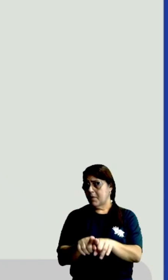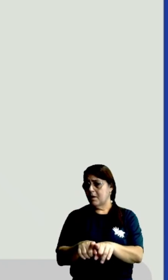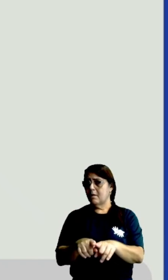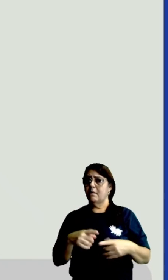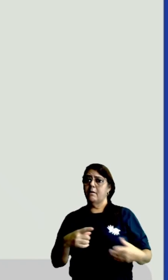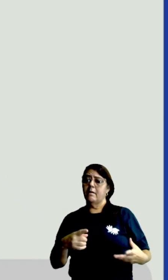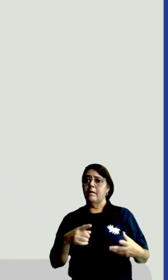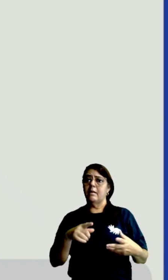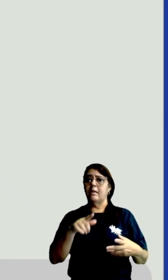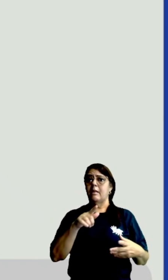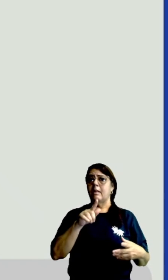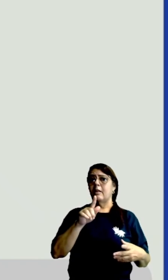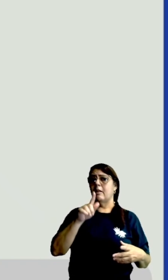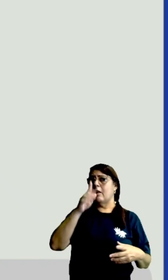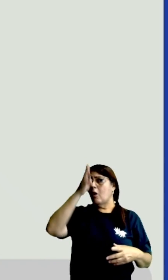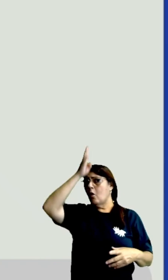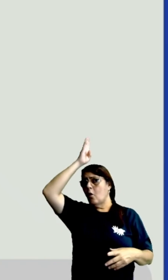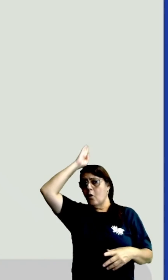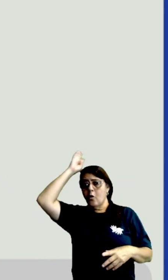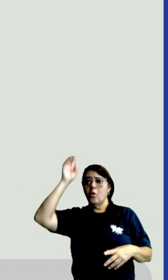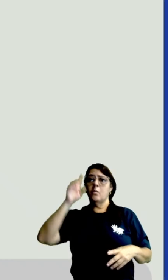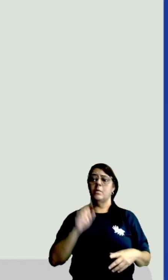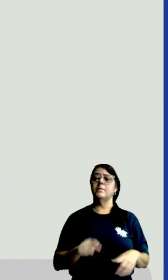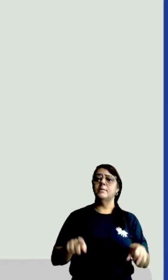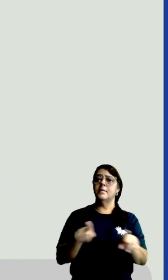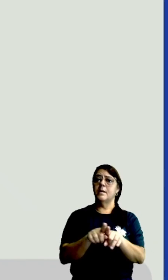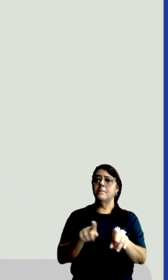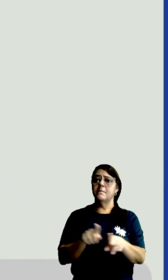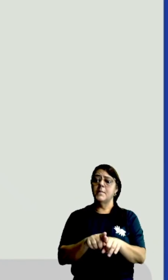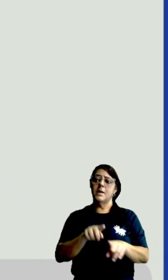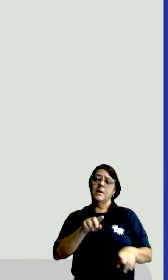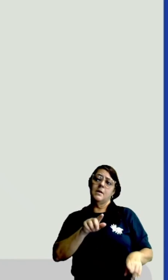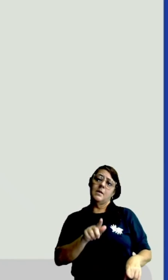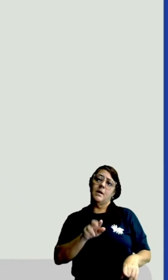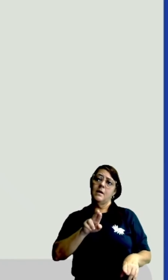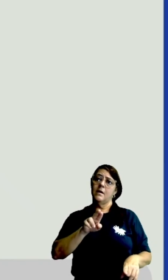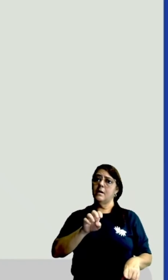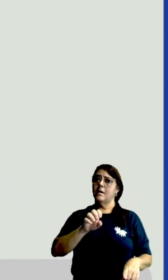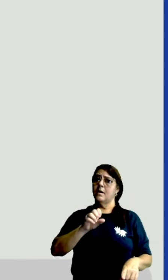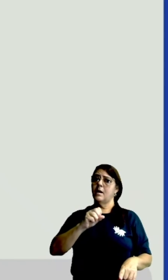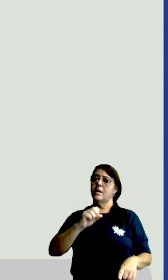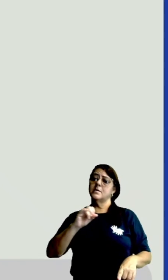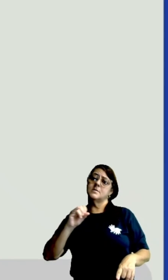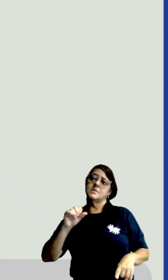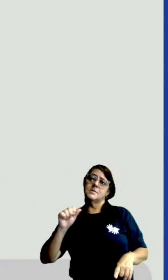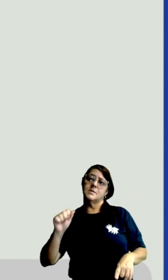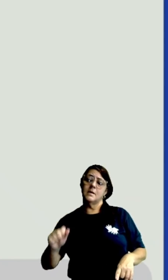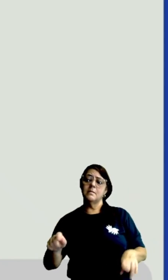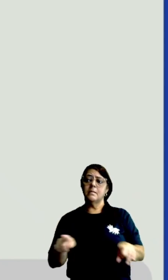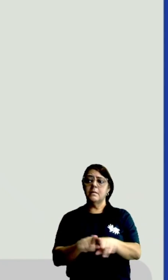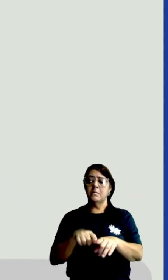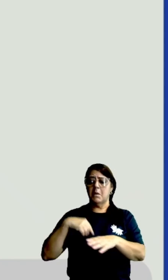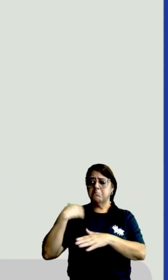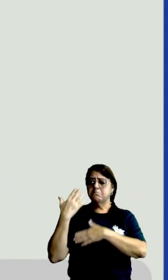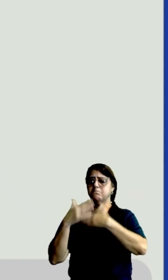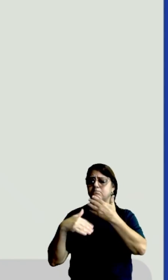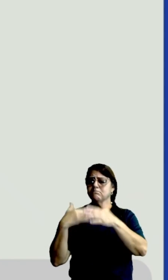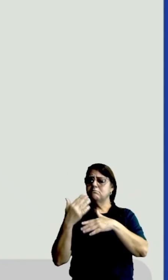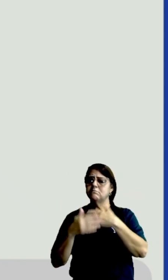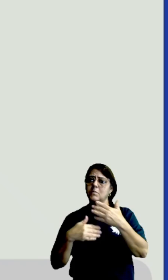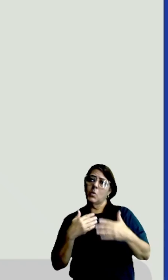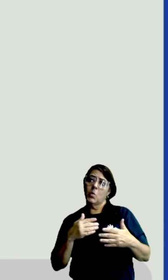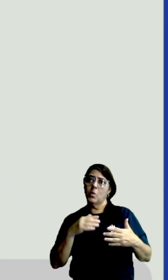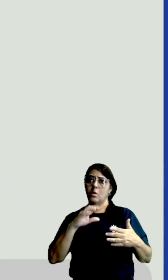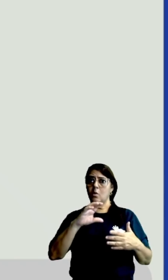música na Grécia e em Roma a música Na Idade Média a evolução da música também no